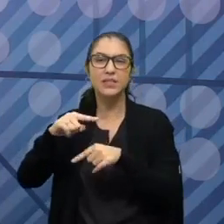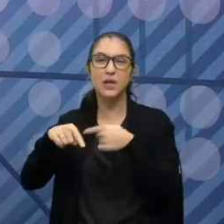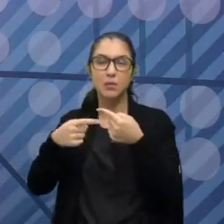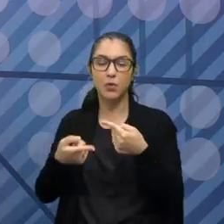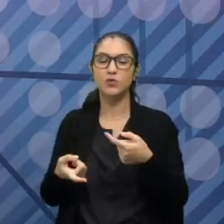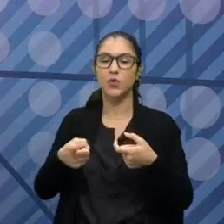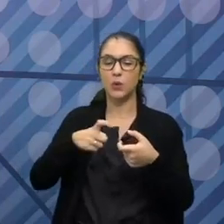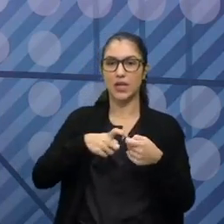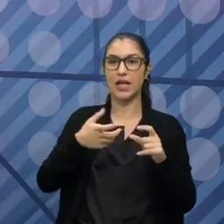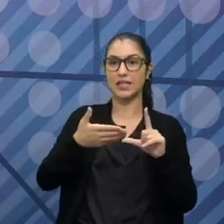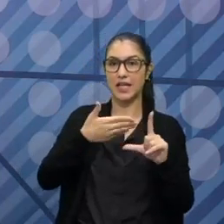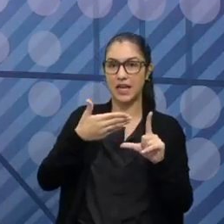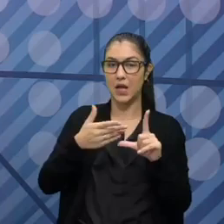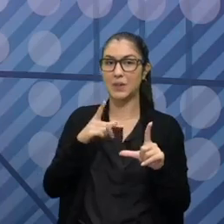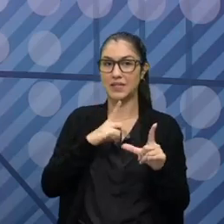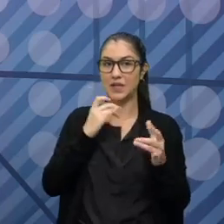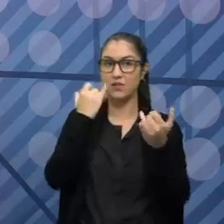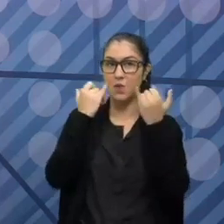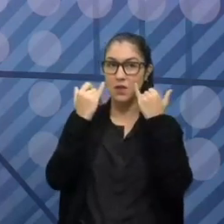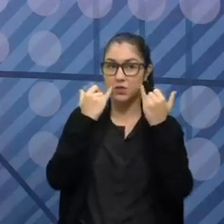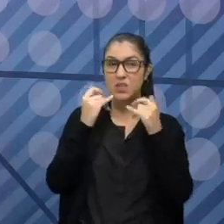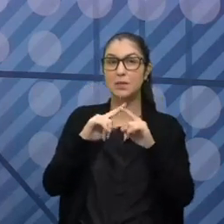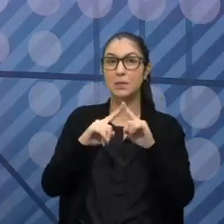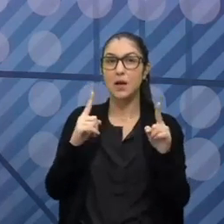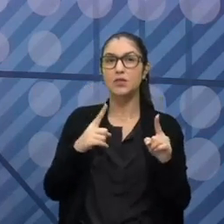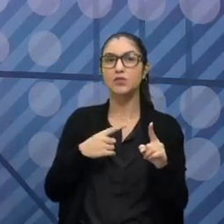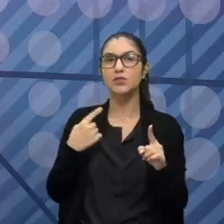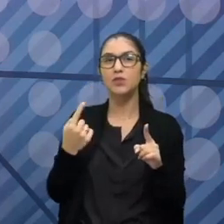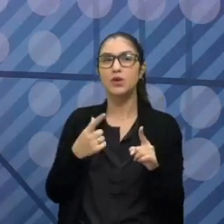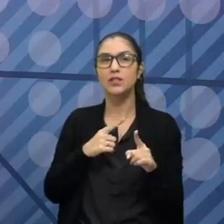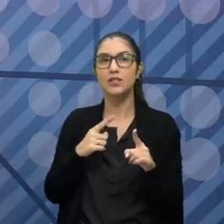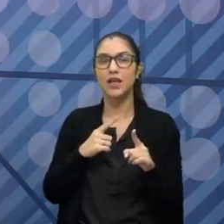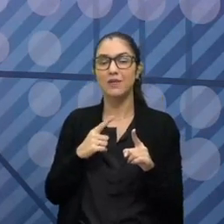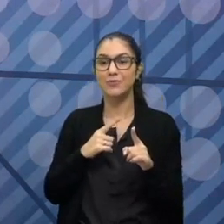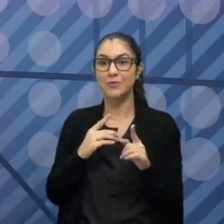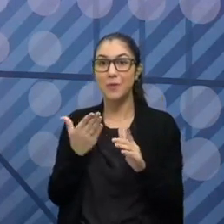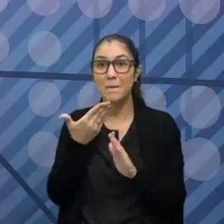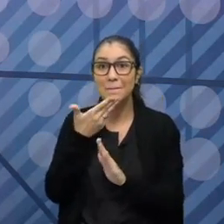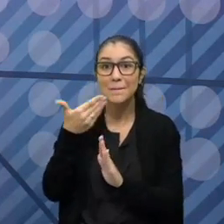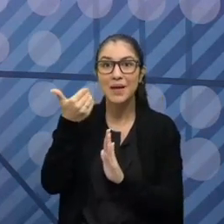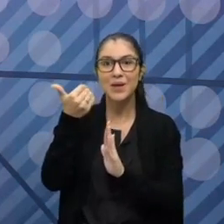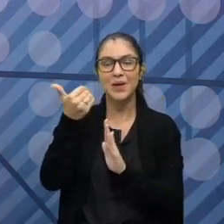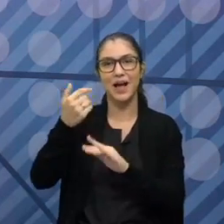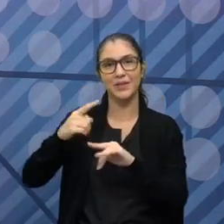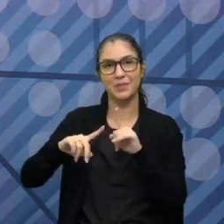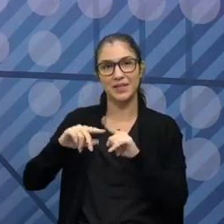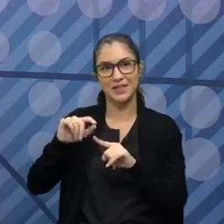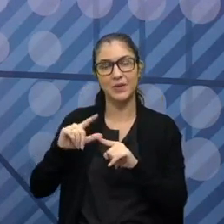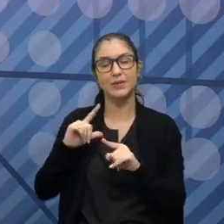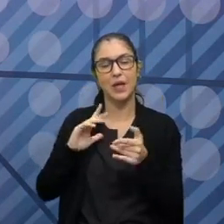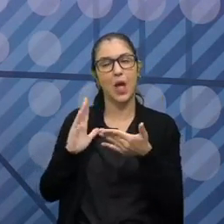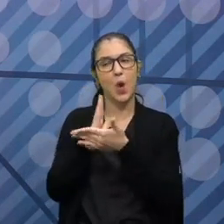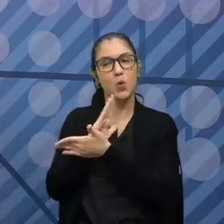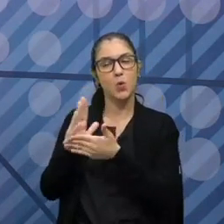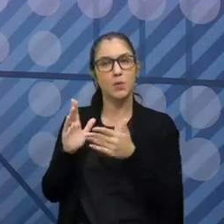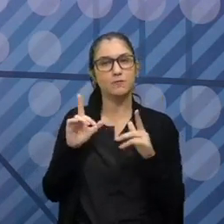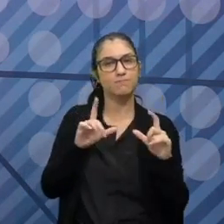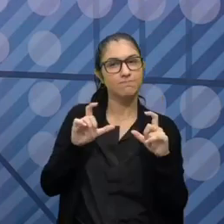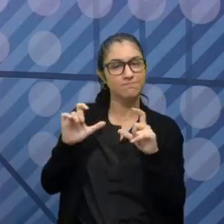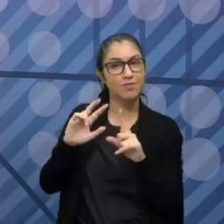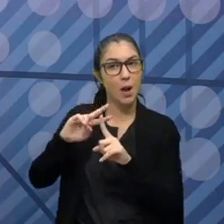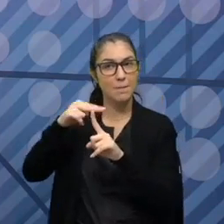retomar a teleaula para ter acesso a essas informações, mas nós demos uma enriquecida no material, por isso tem algumas